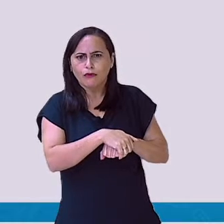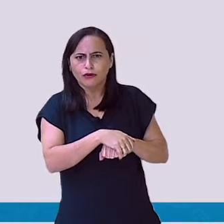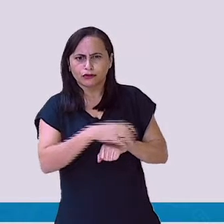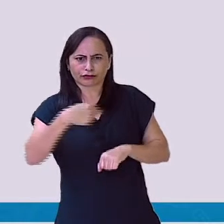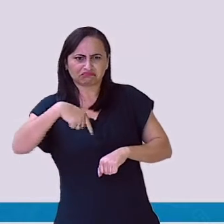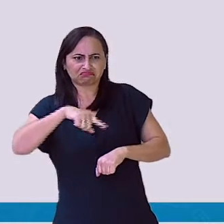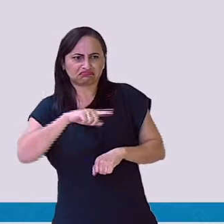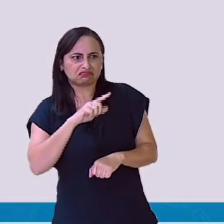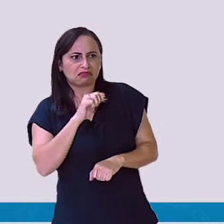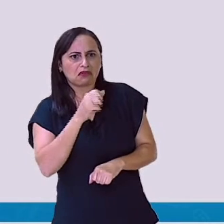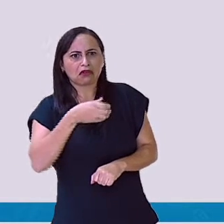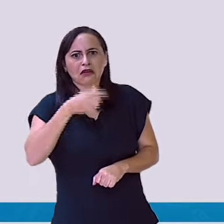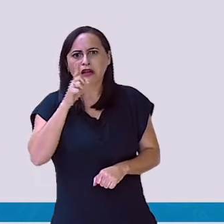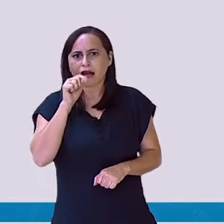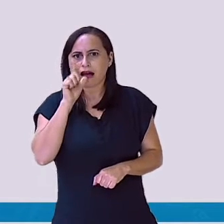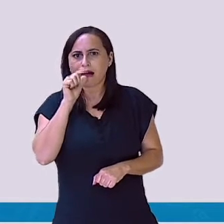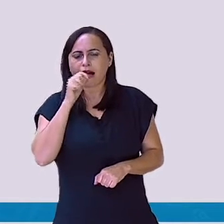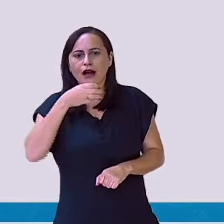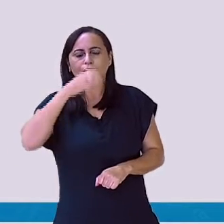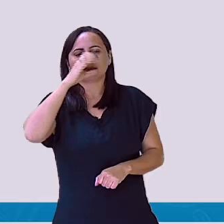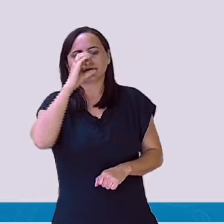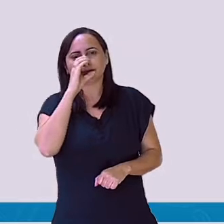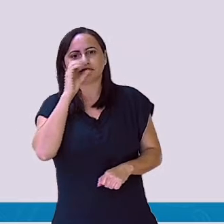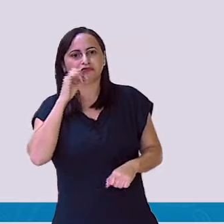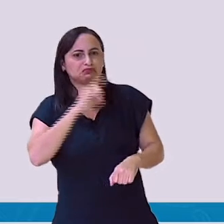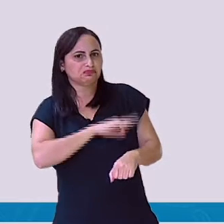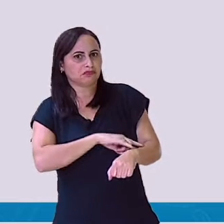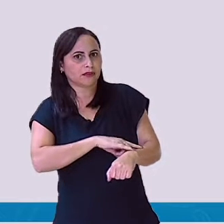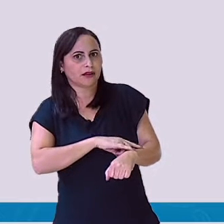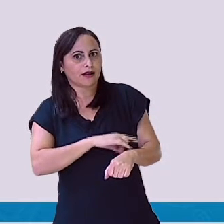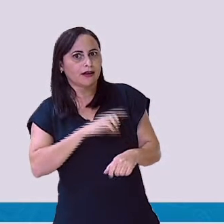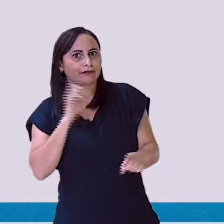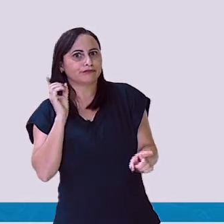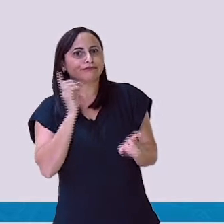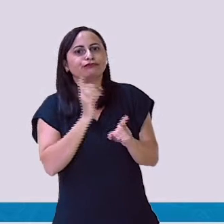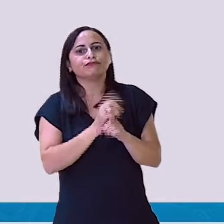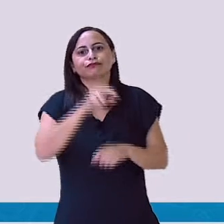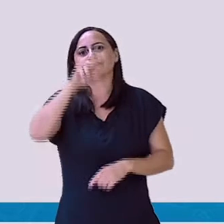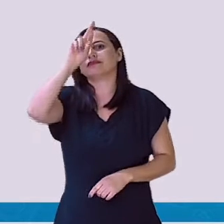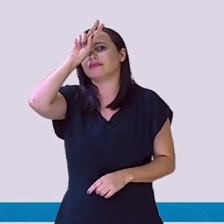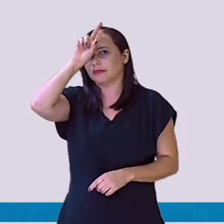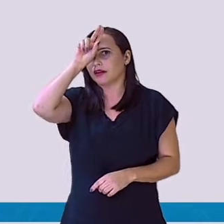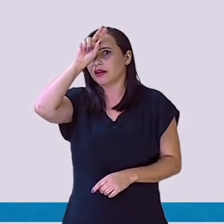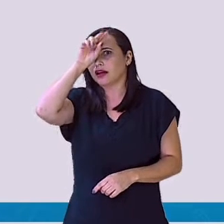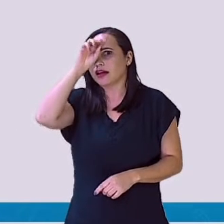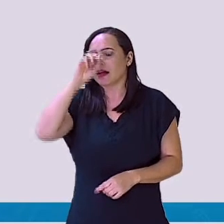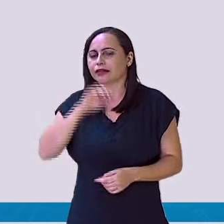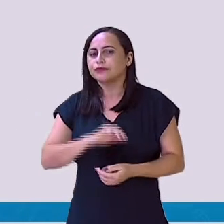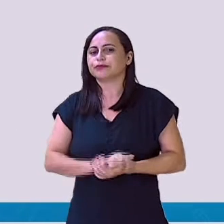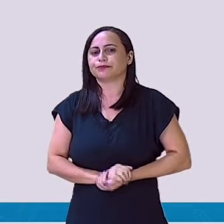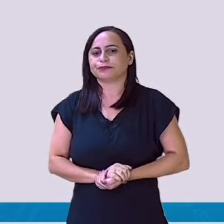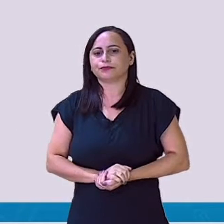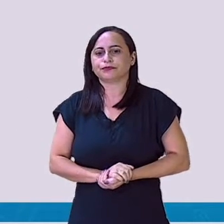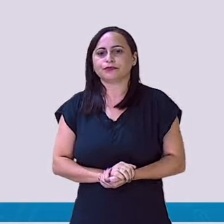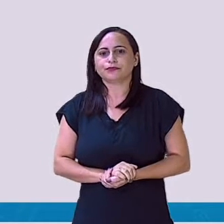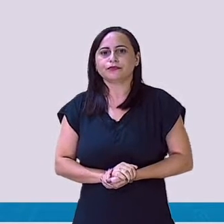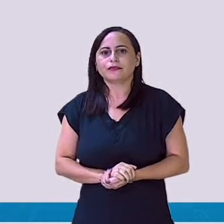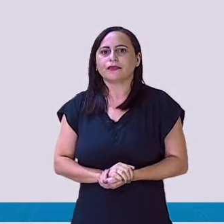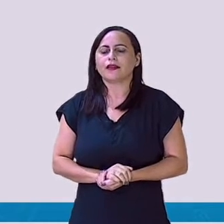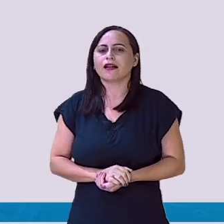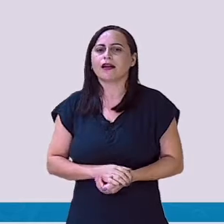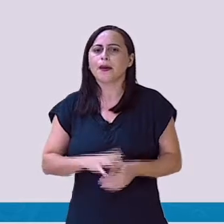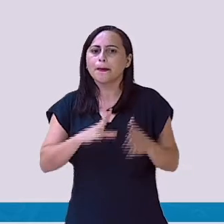banheiro são 3 vezes maiores. Então, esse é um fragmento retirado da